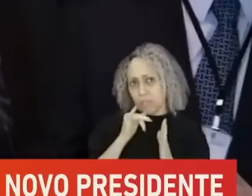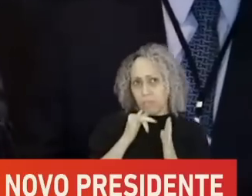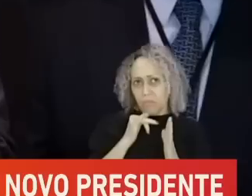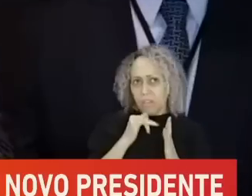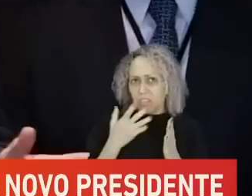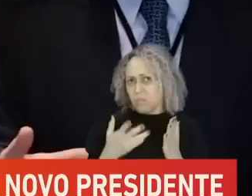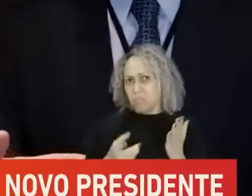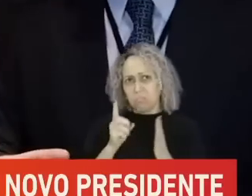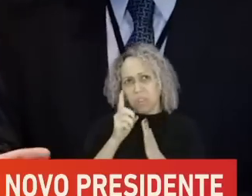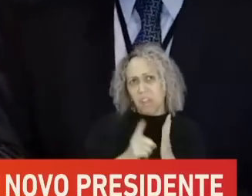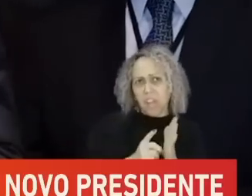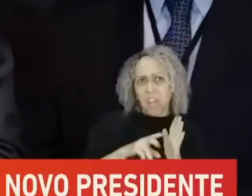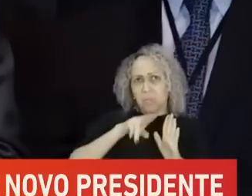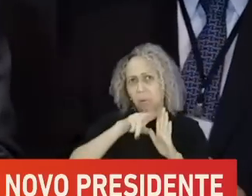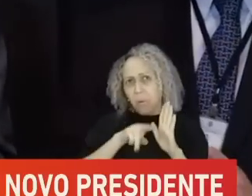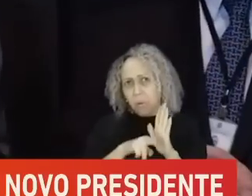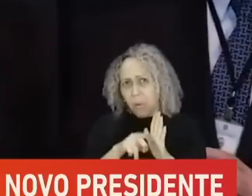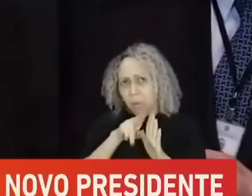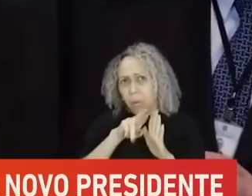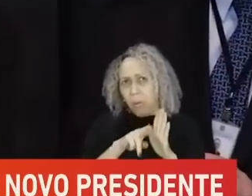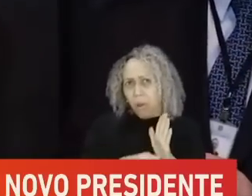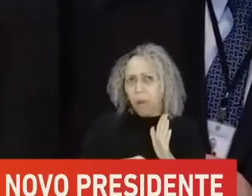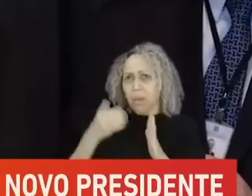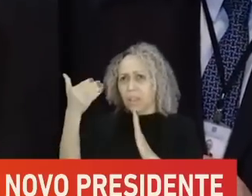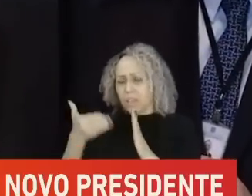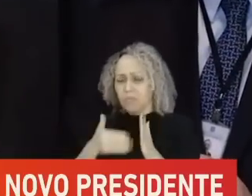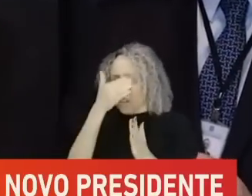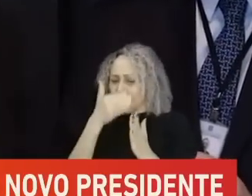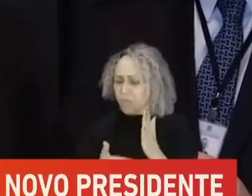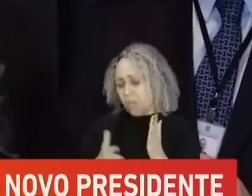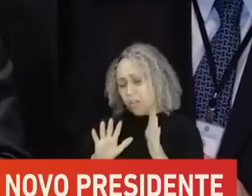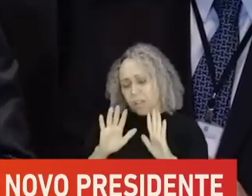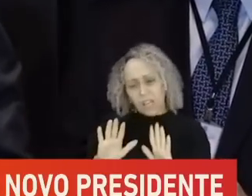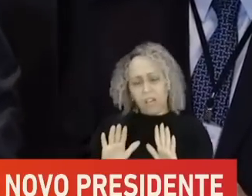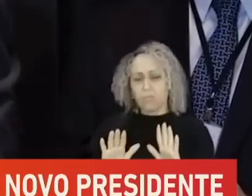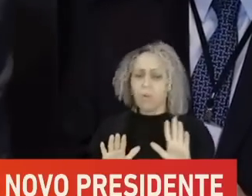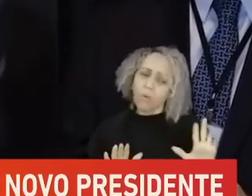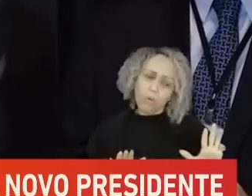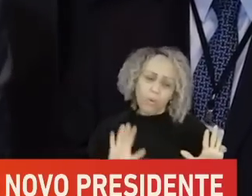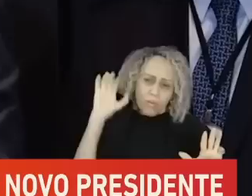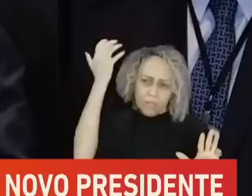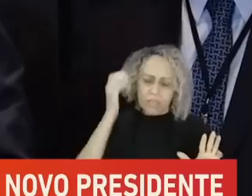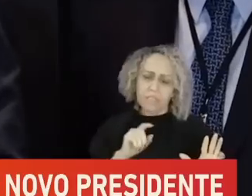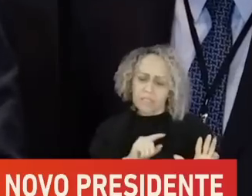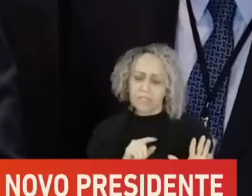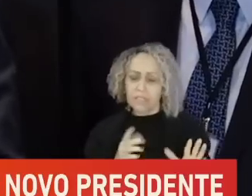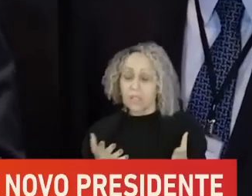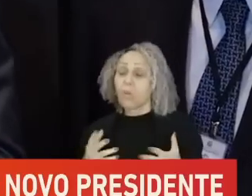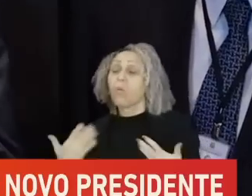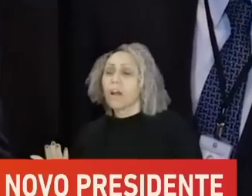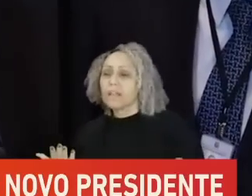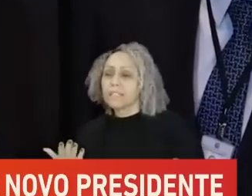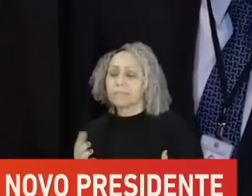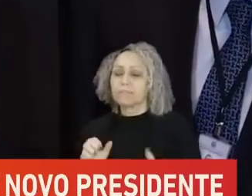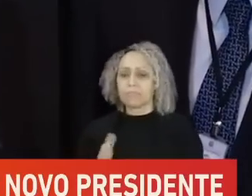ele não é um bom investidor, na maioria das vezes. Então, ele vai financiar projetos que vão gerar, provavelmente, alguns prejuízos e quem paga isso é